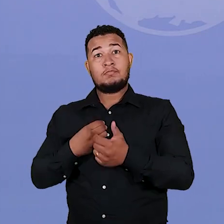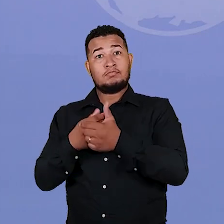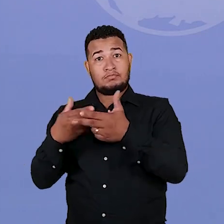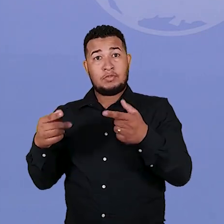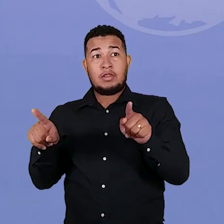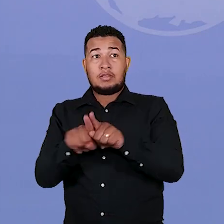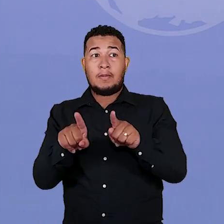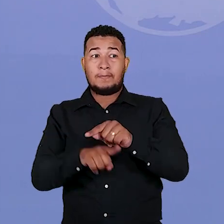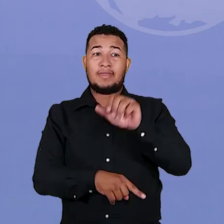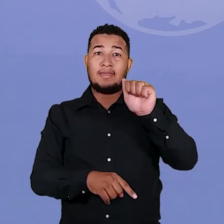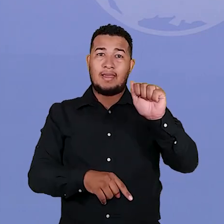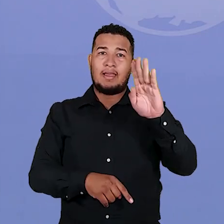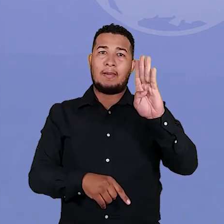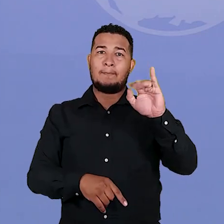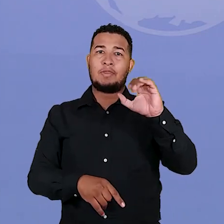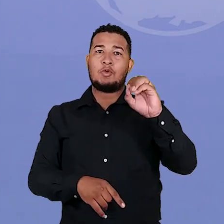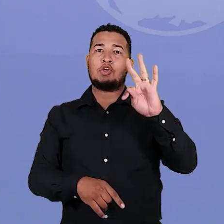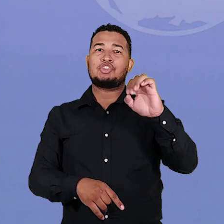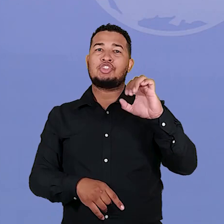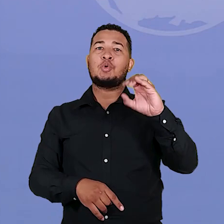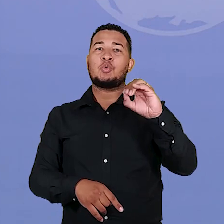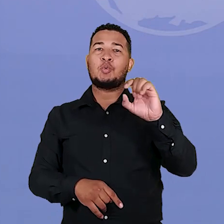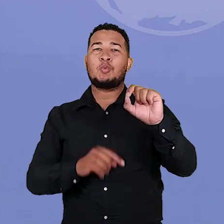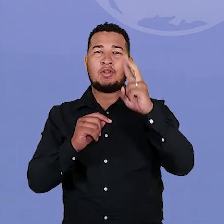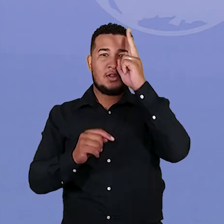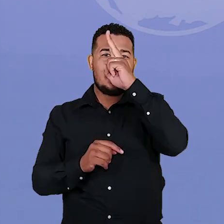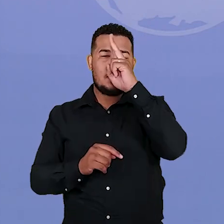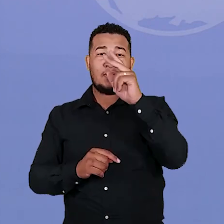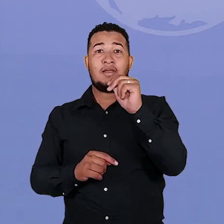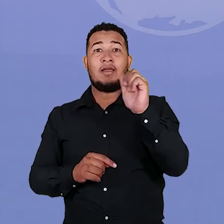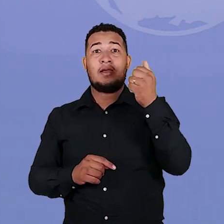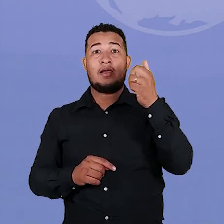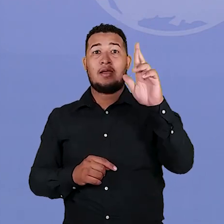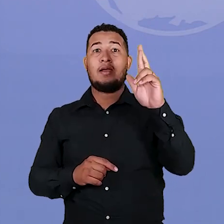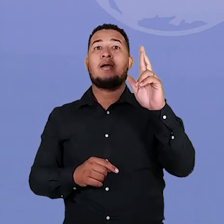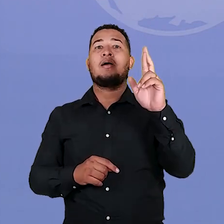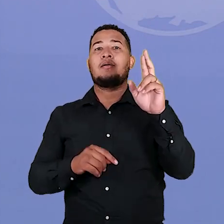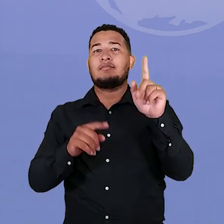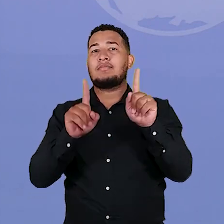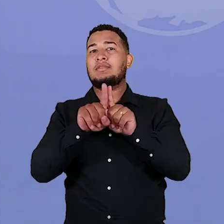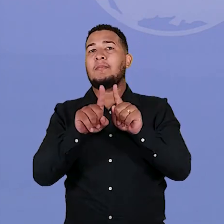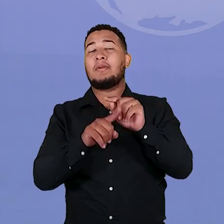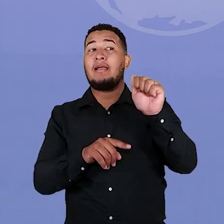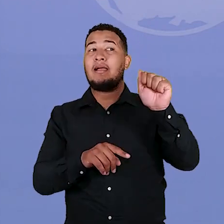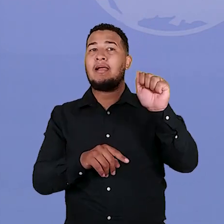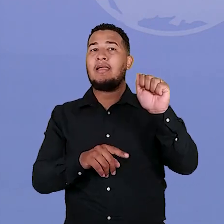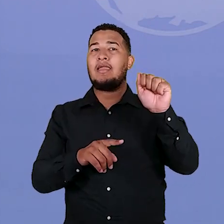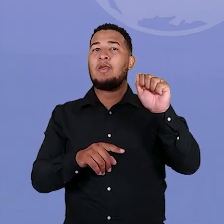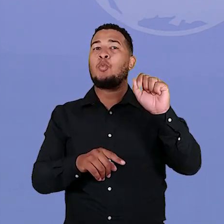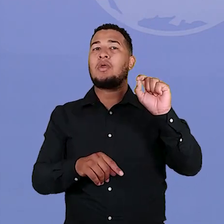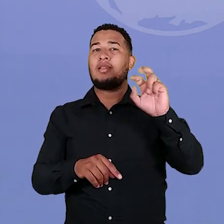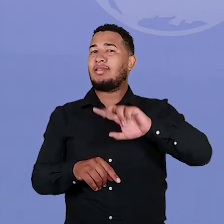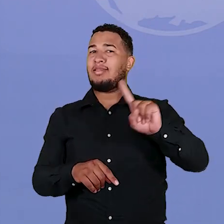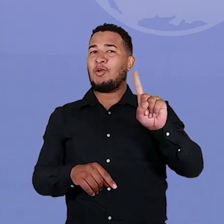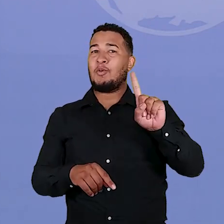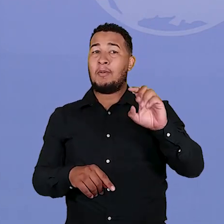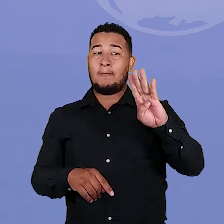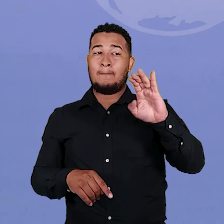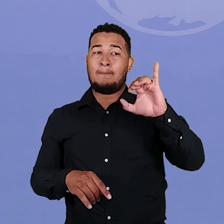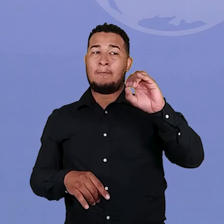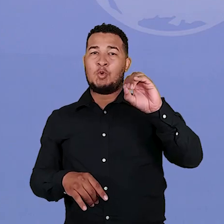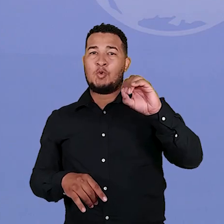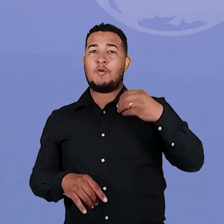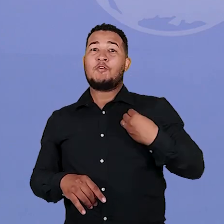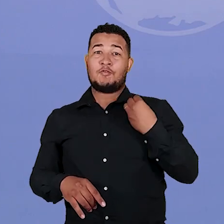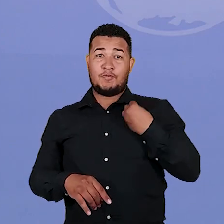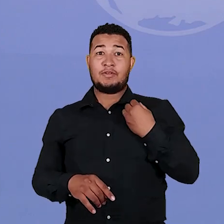que são seres vivos, com fatores abióticos, que é a questão que eu falei com vocês. A é de negação e bio é de